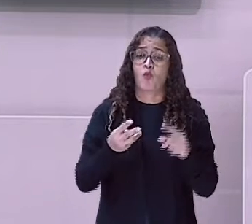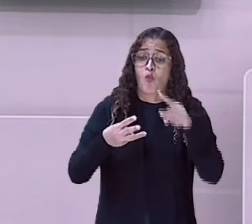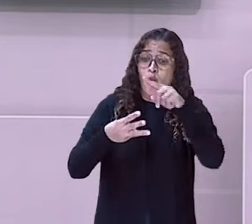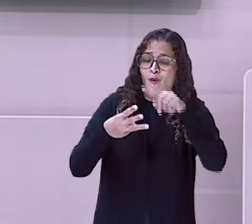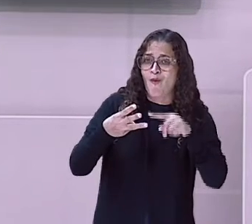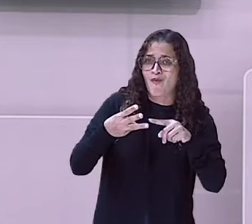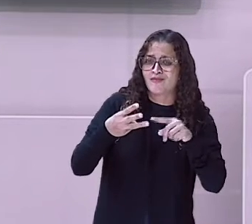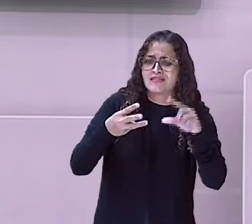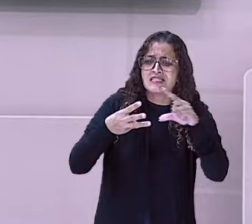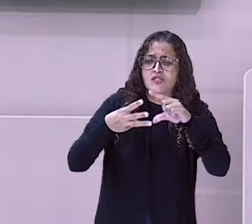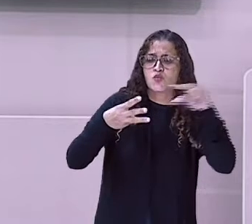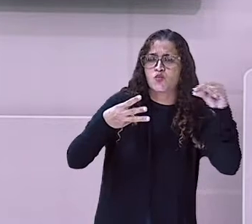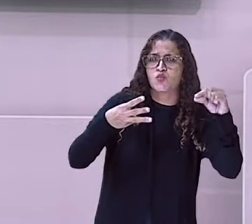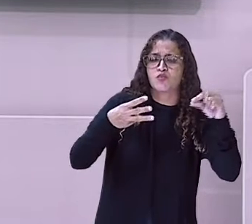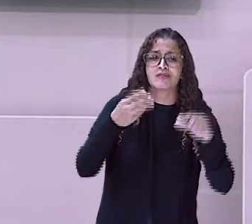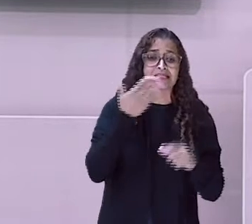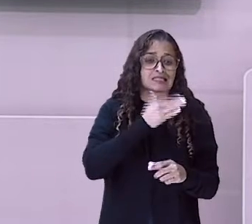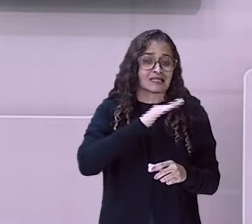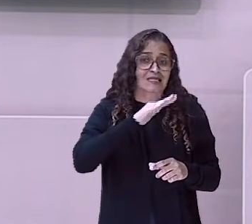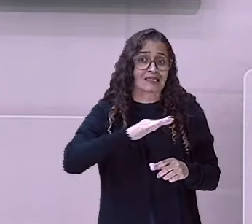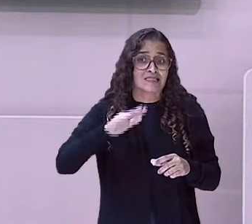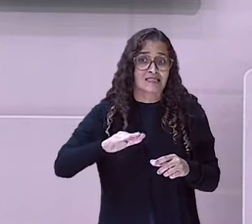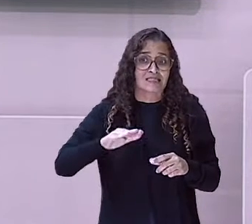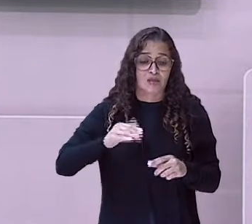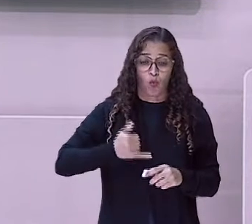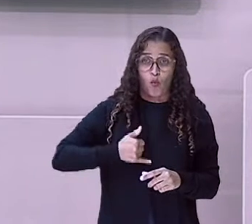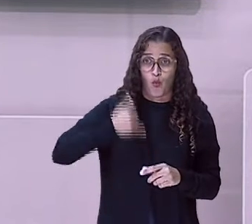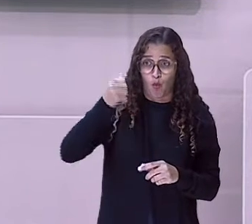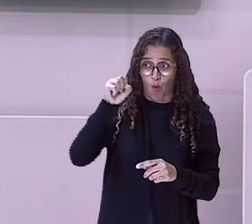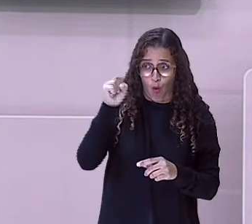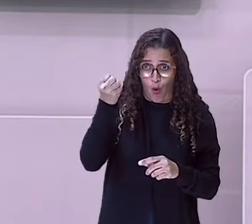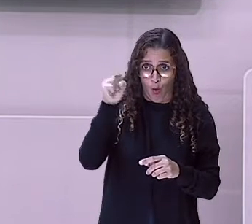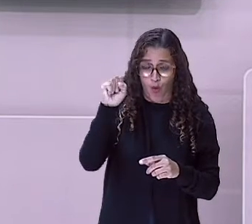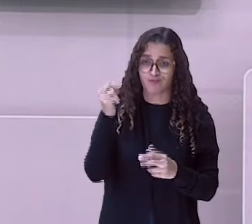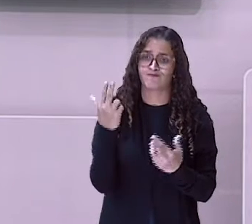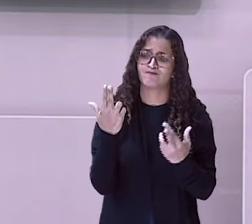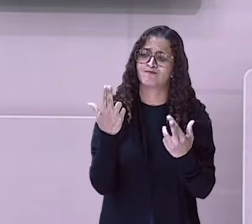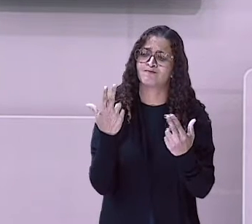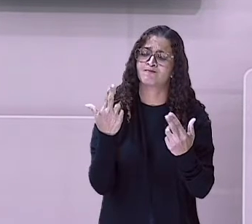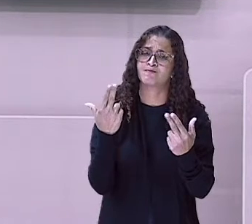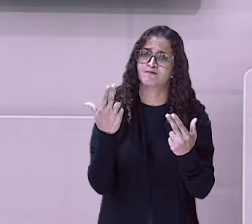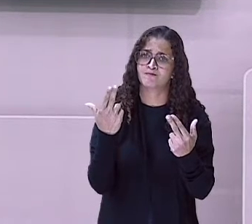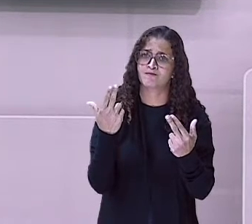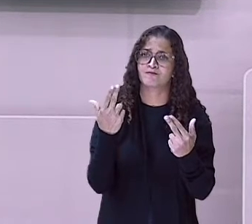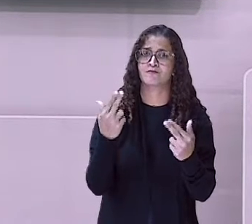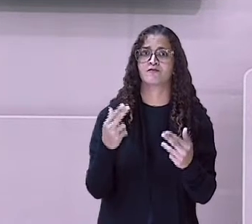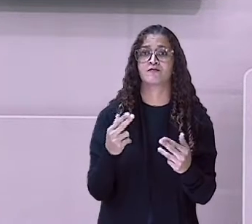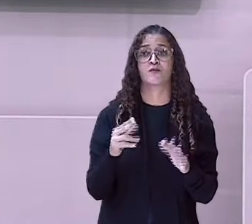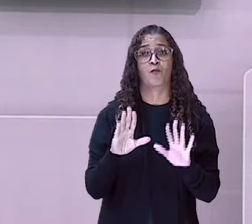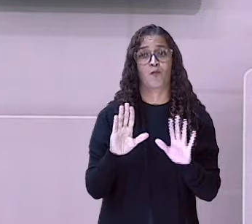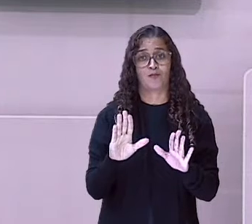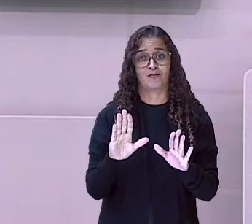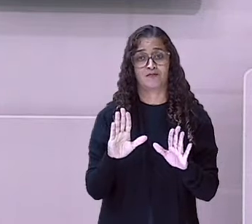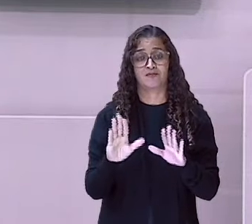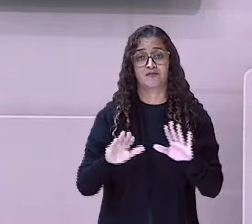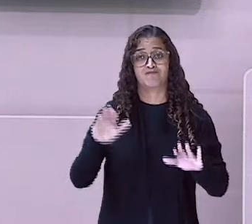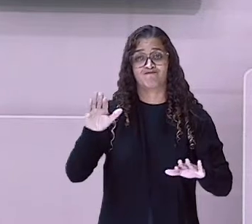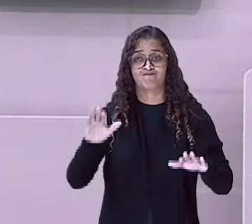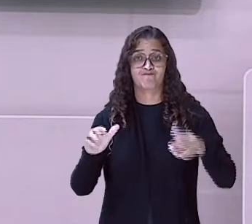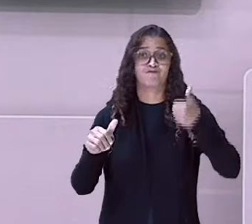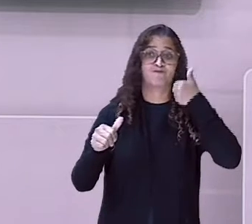lazer de crianças da mesma faixa etária, mas de sexos diferentes.